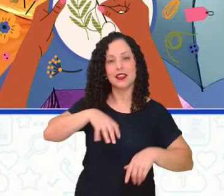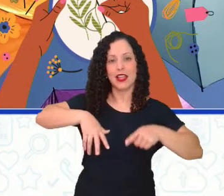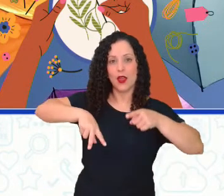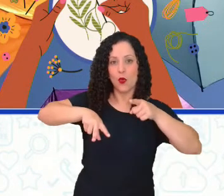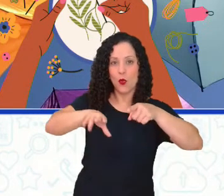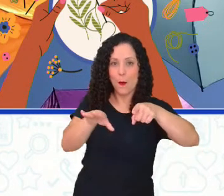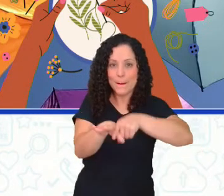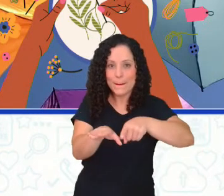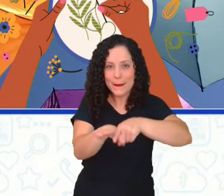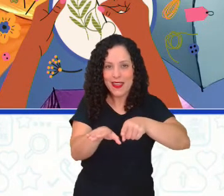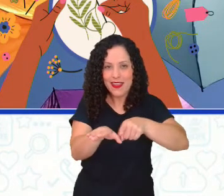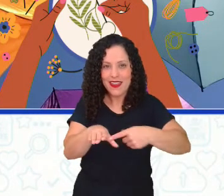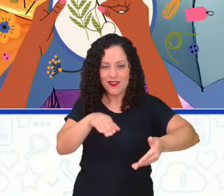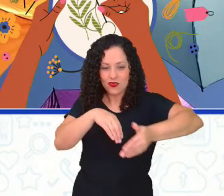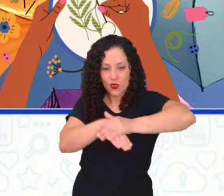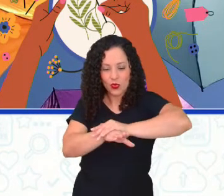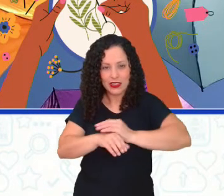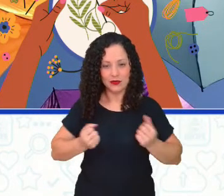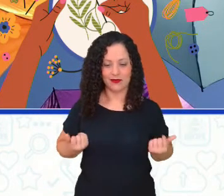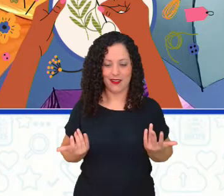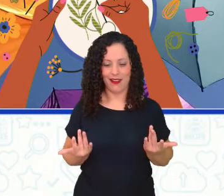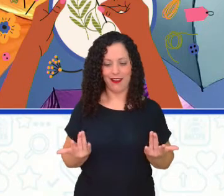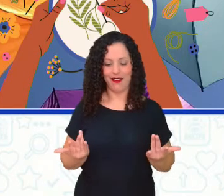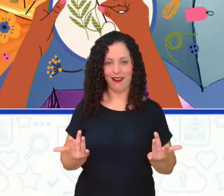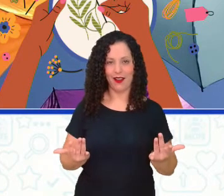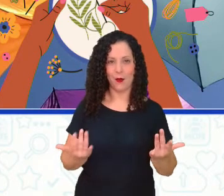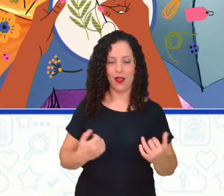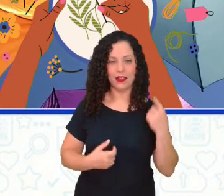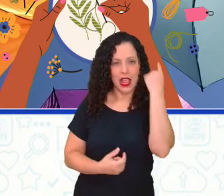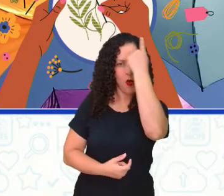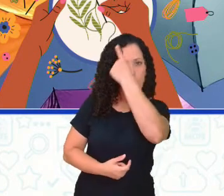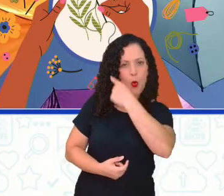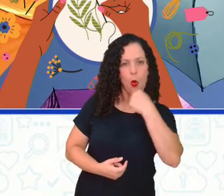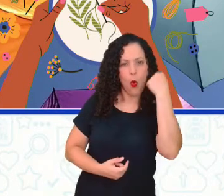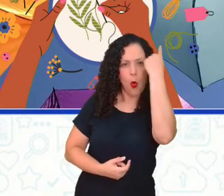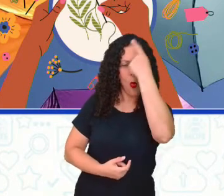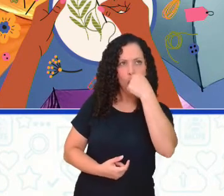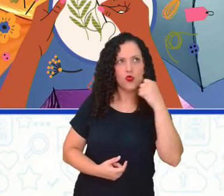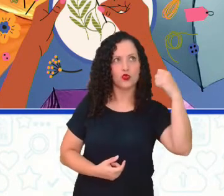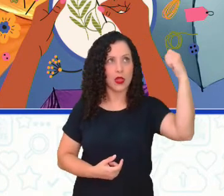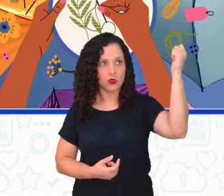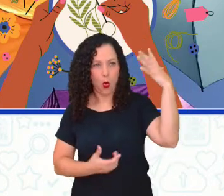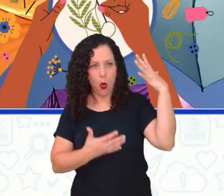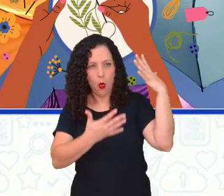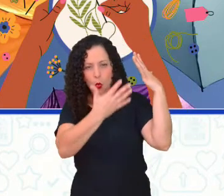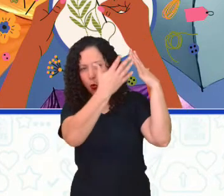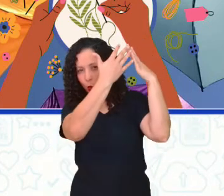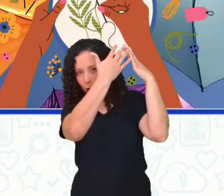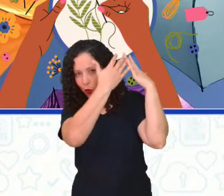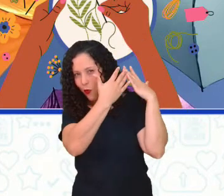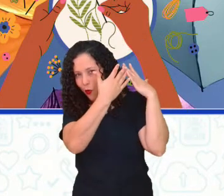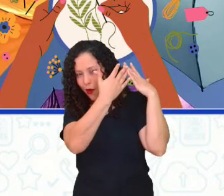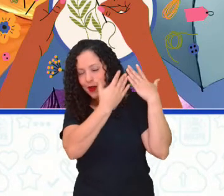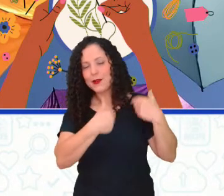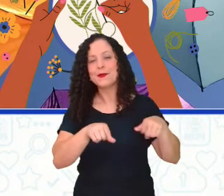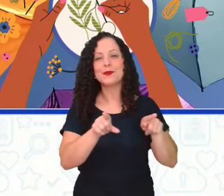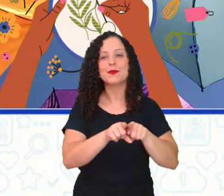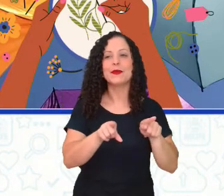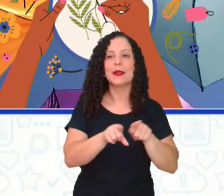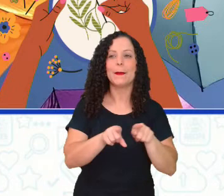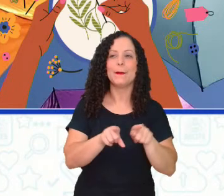estavam escondidos pela grama. Quis bordar o rosto, mas estava escondido pela sombra. Então bordou a fita dos